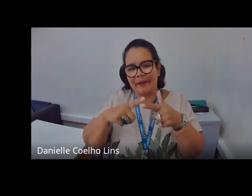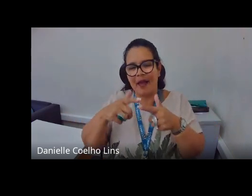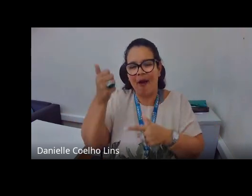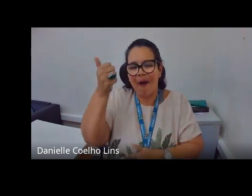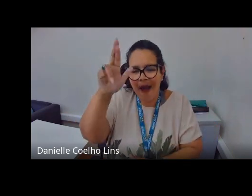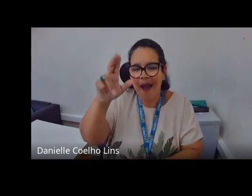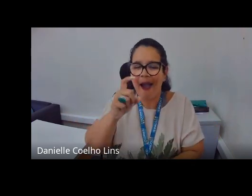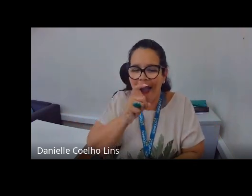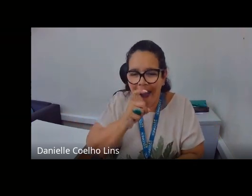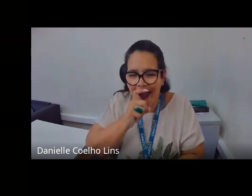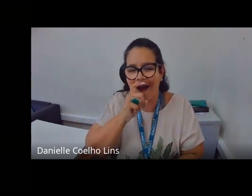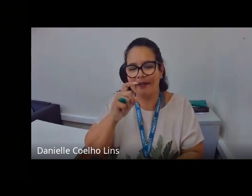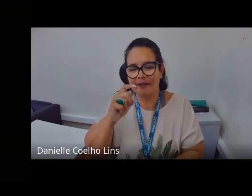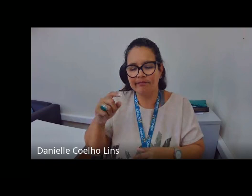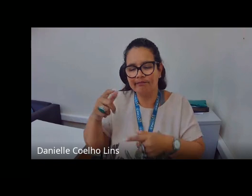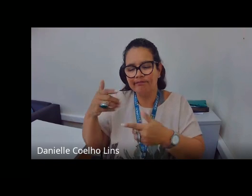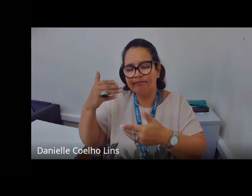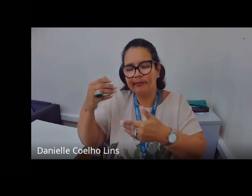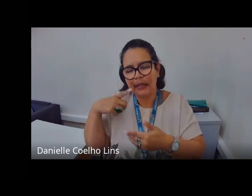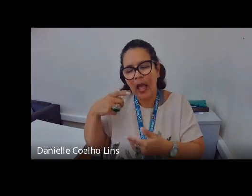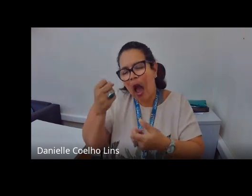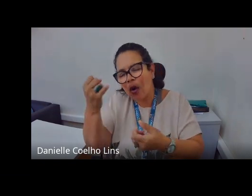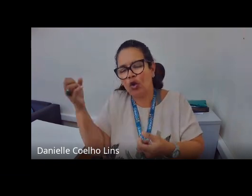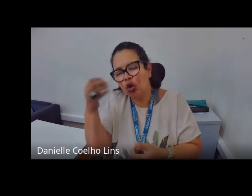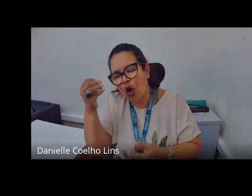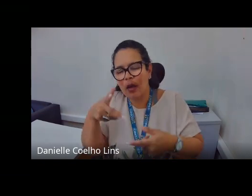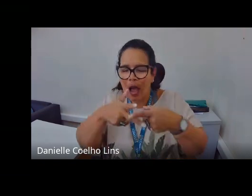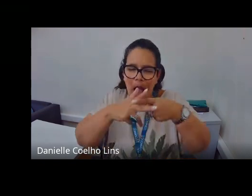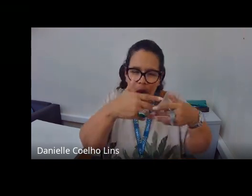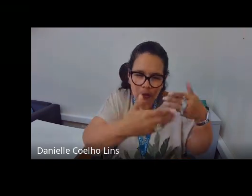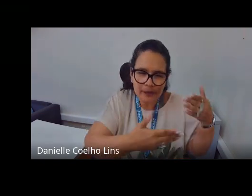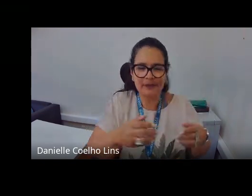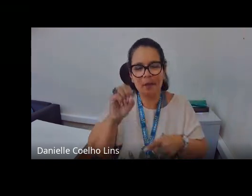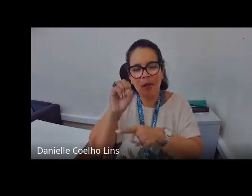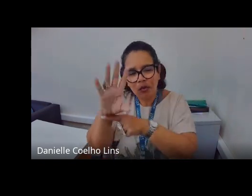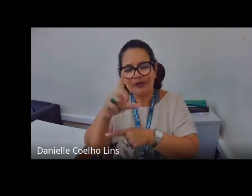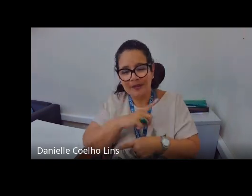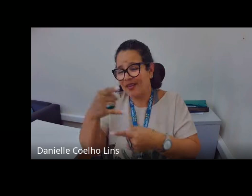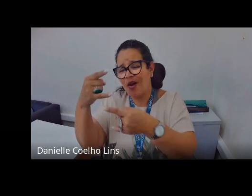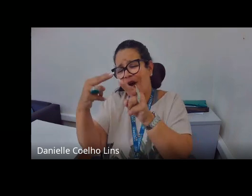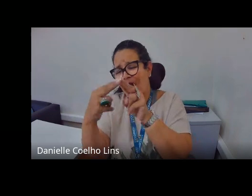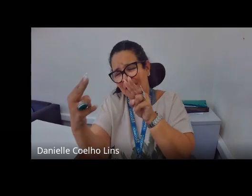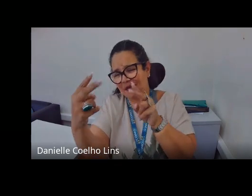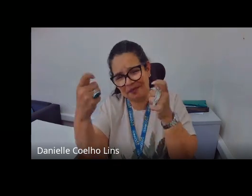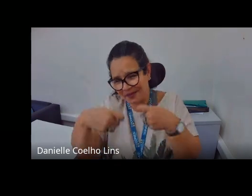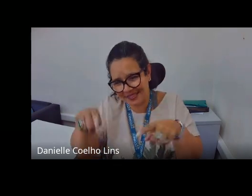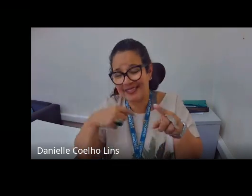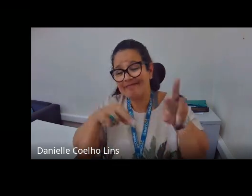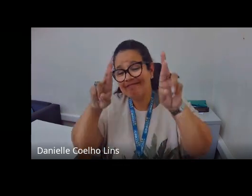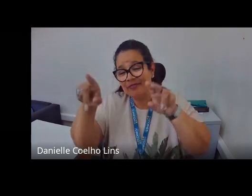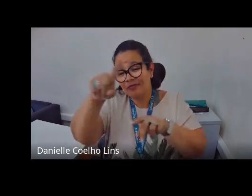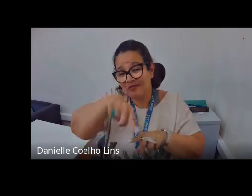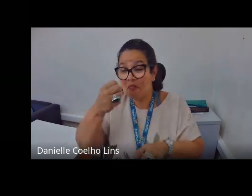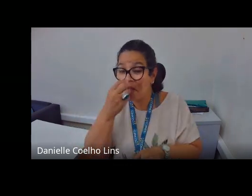inserindo esse material, né? Para quem do presencial, a gente fez algumas mudanças, melhorias, no caso,